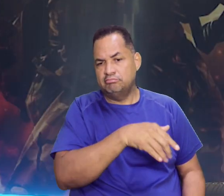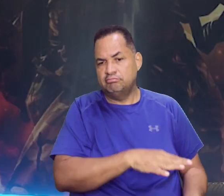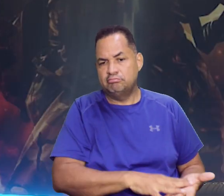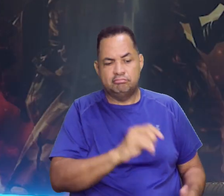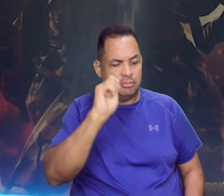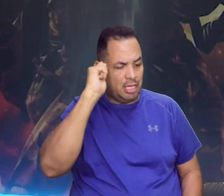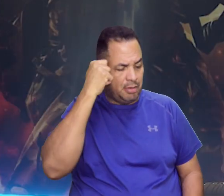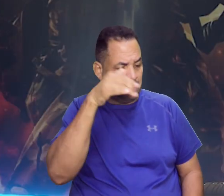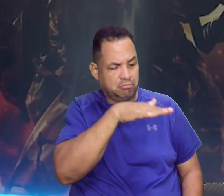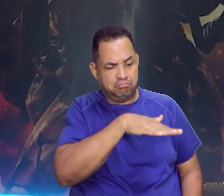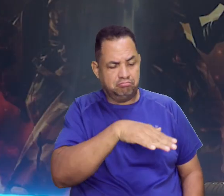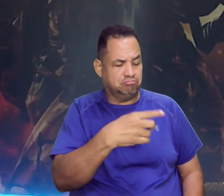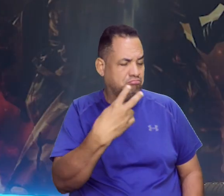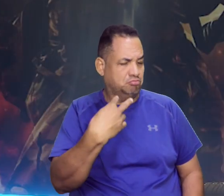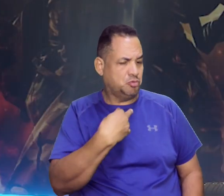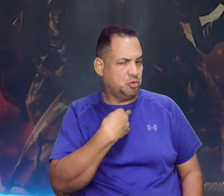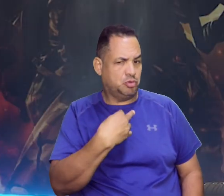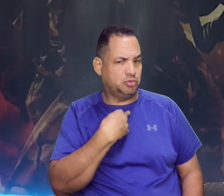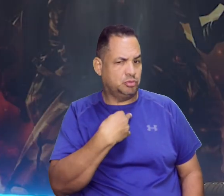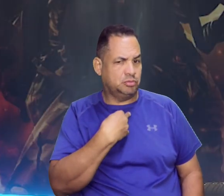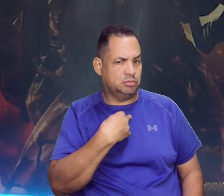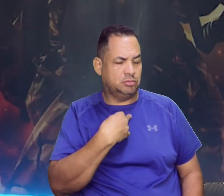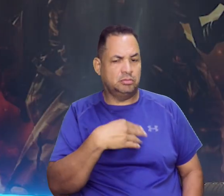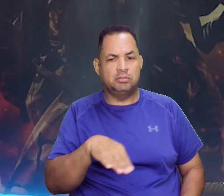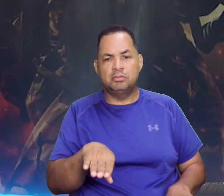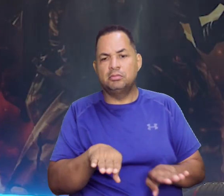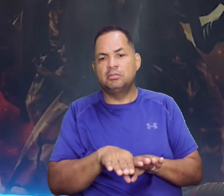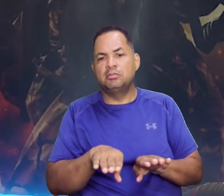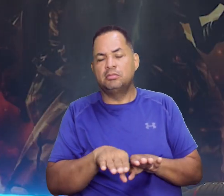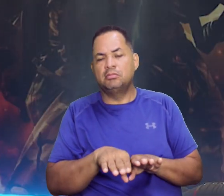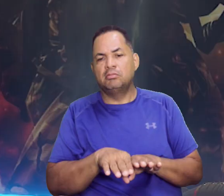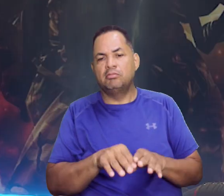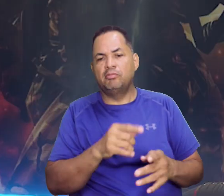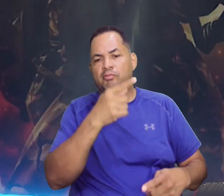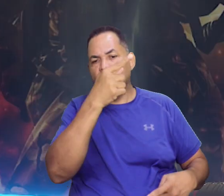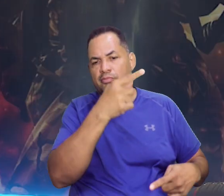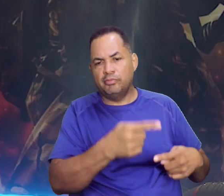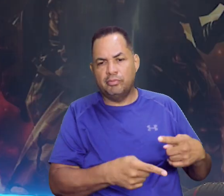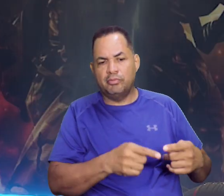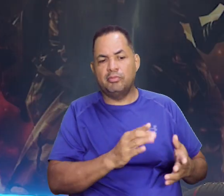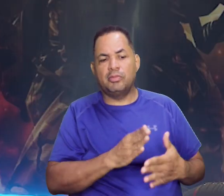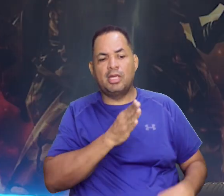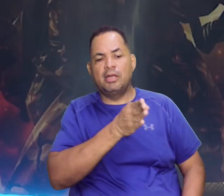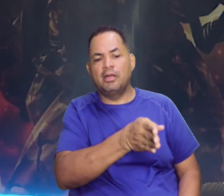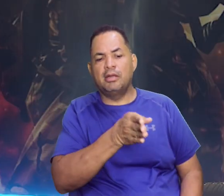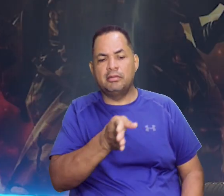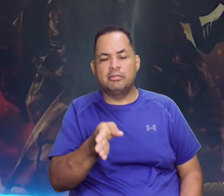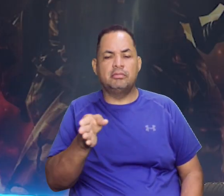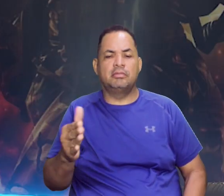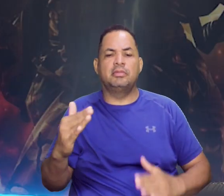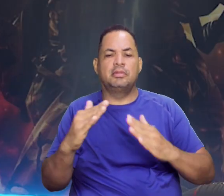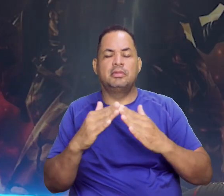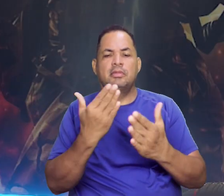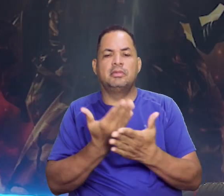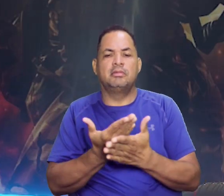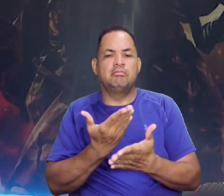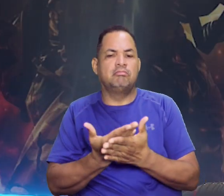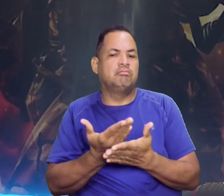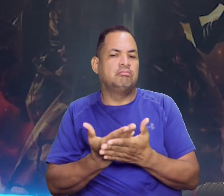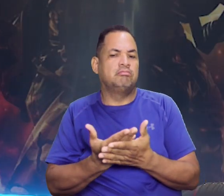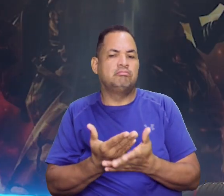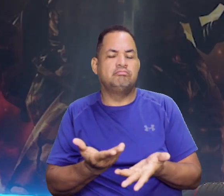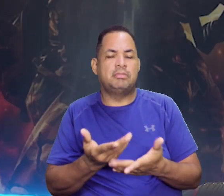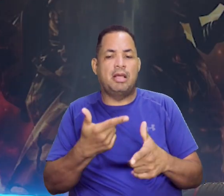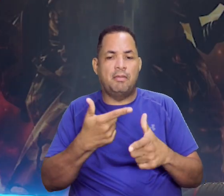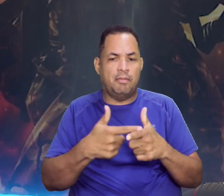vota mais. Agora nós vamos ter a proibição desse negro a frequentar as escolas, o que vai ser um